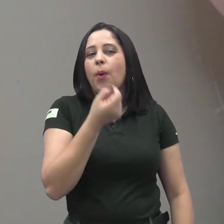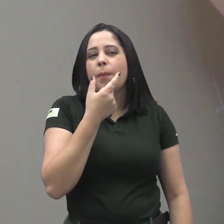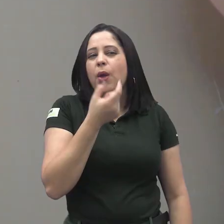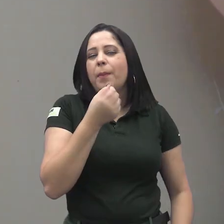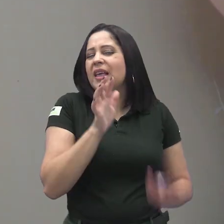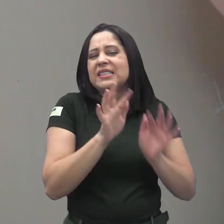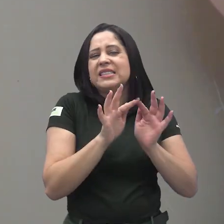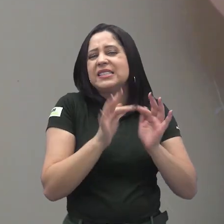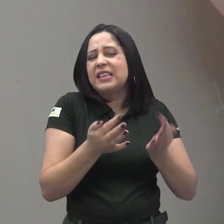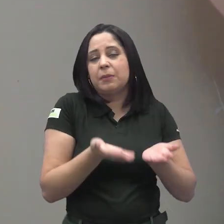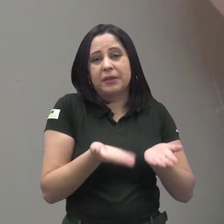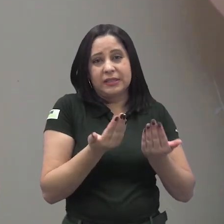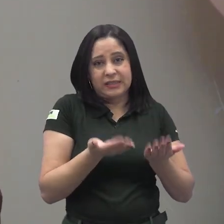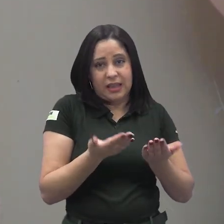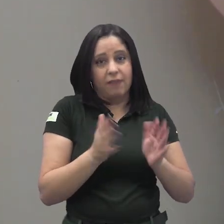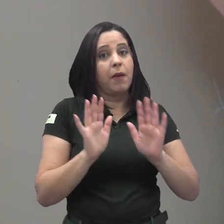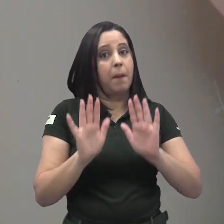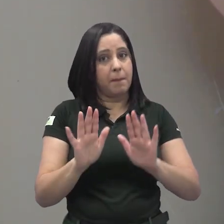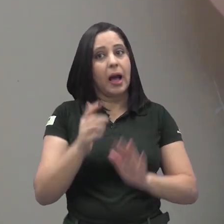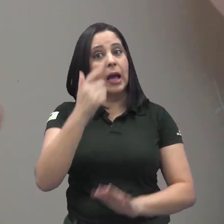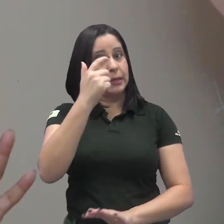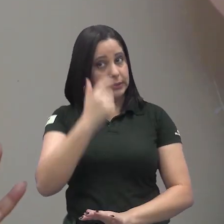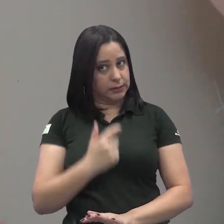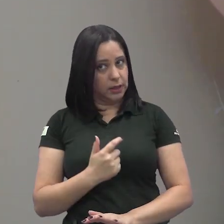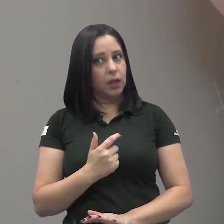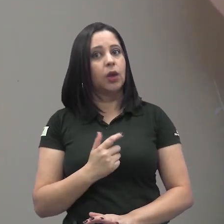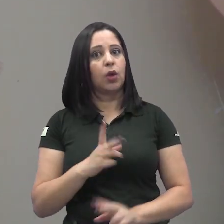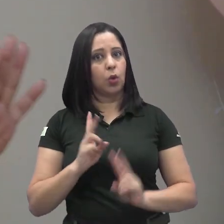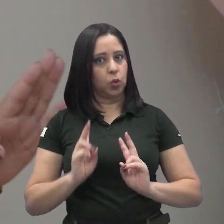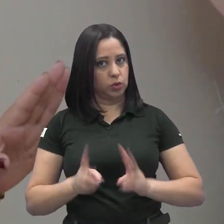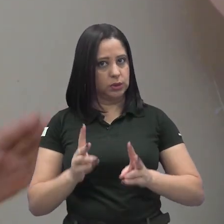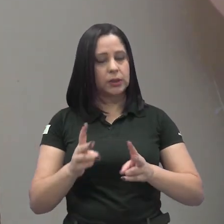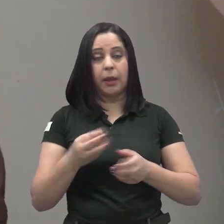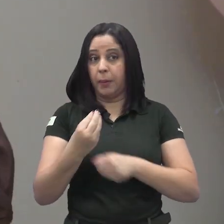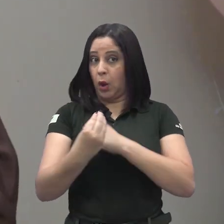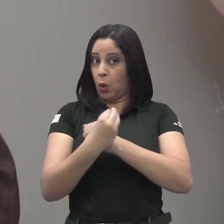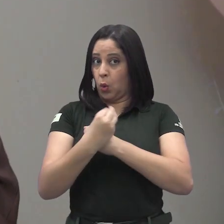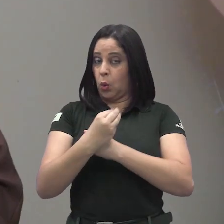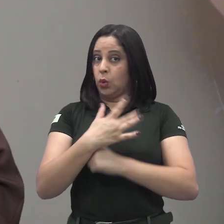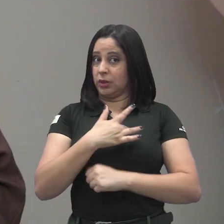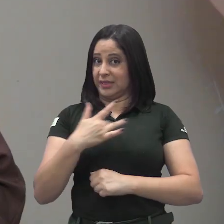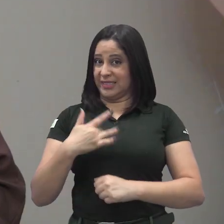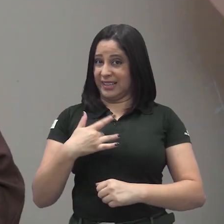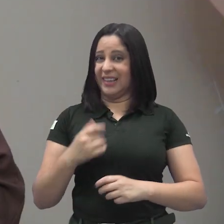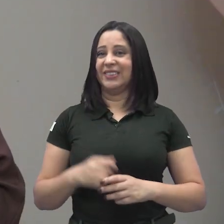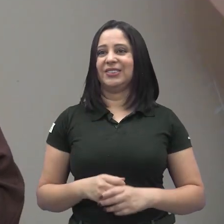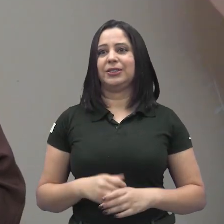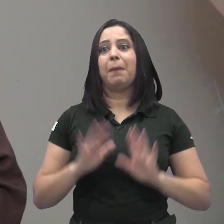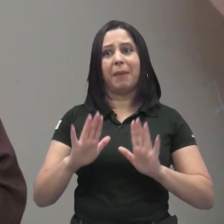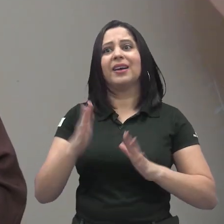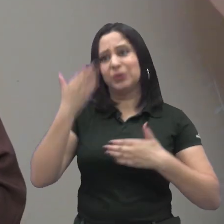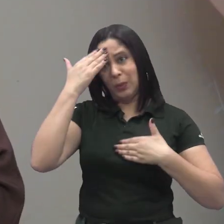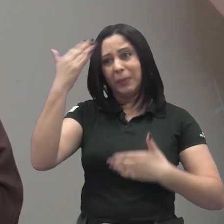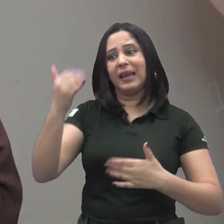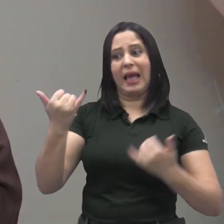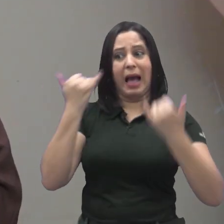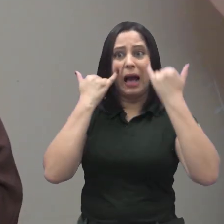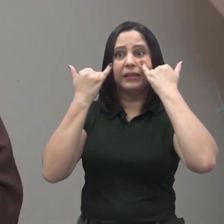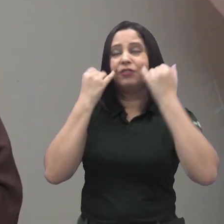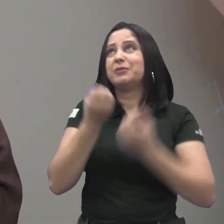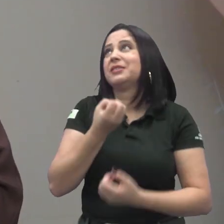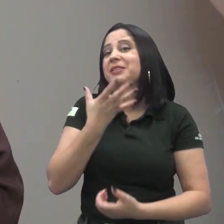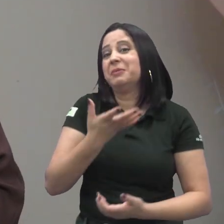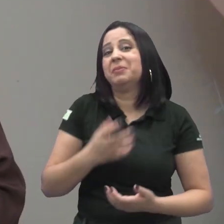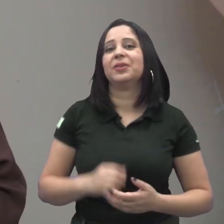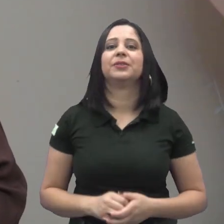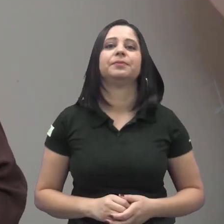bem leve que eu tomo, mas eu faço esse preventivo. Mas fiquei feliz, hein, com essa notícia aí nesse finalzinho do segundo bloco. O